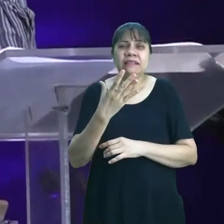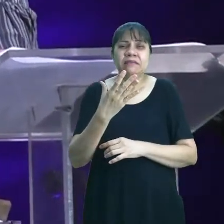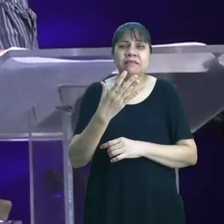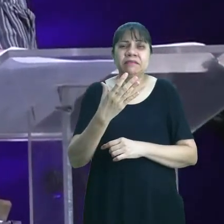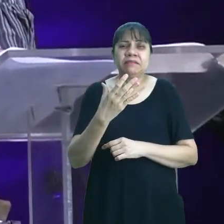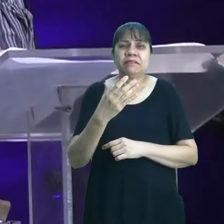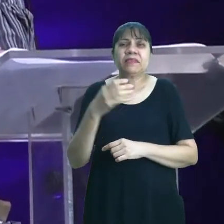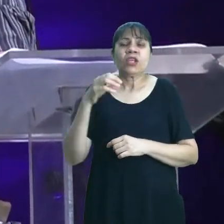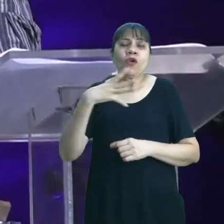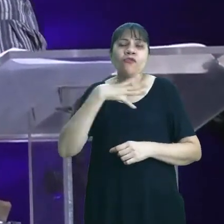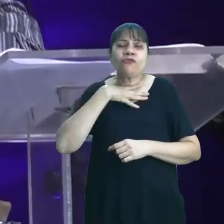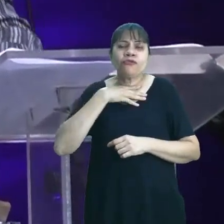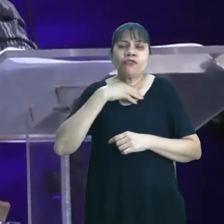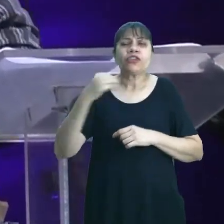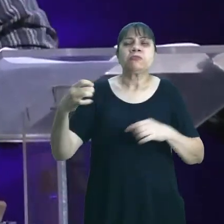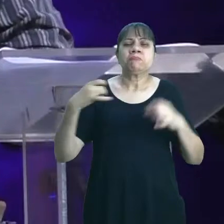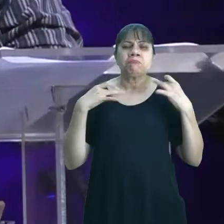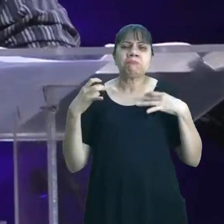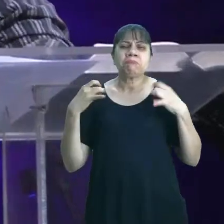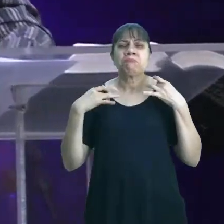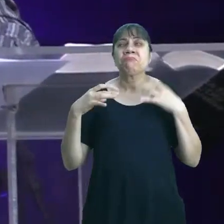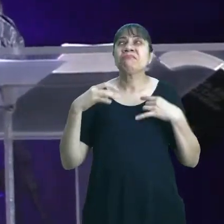filhos tementes a Deus,